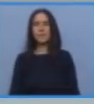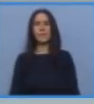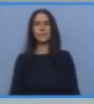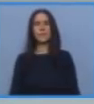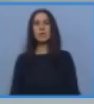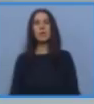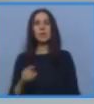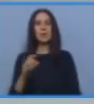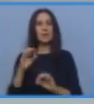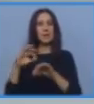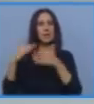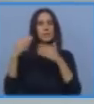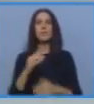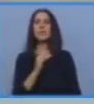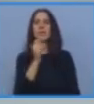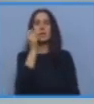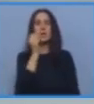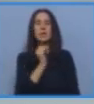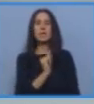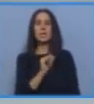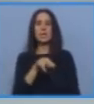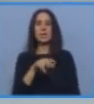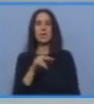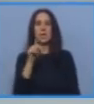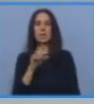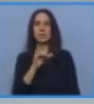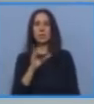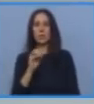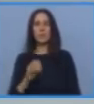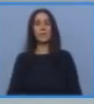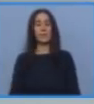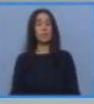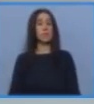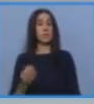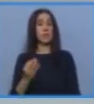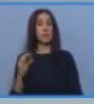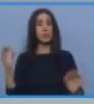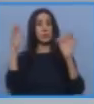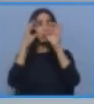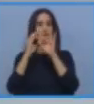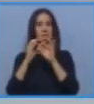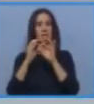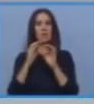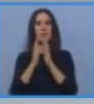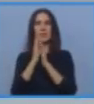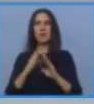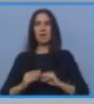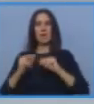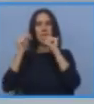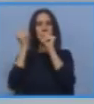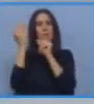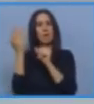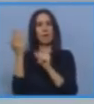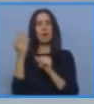No início de facto, Inácio. o Espírito Santo é que é a alma da Igreja. E o Espírito Santo é que explica toda